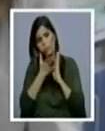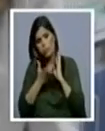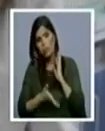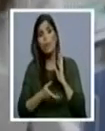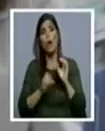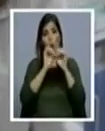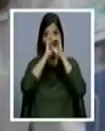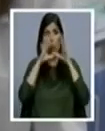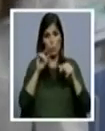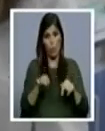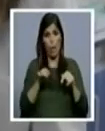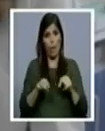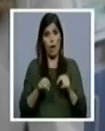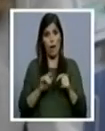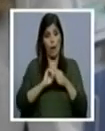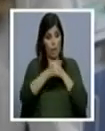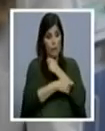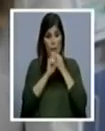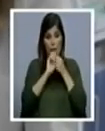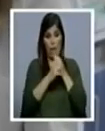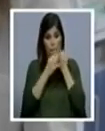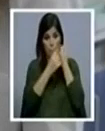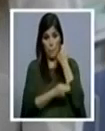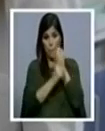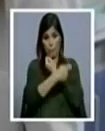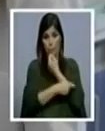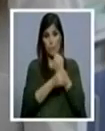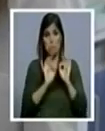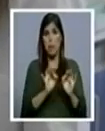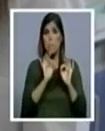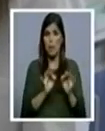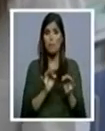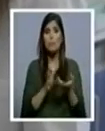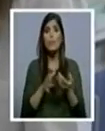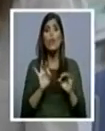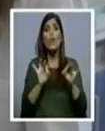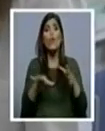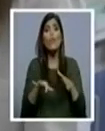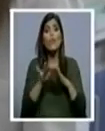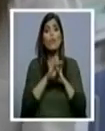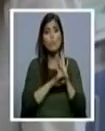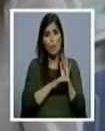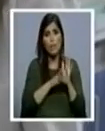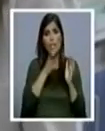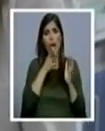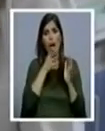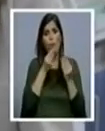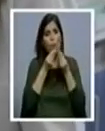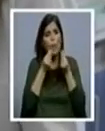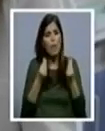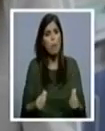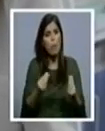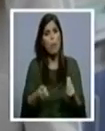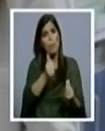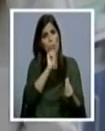e chegamos à conclusão de que as cascas elas são muito eficientes e no final do processo conseguimos obter água com qualidade própria